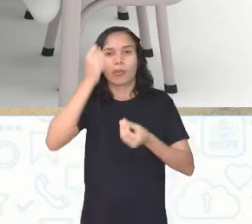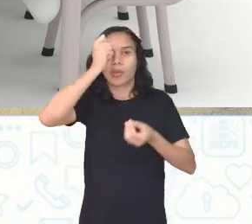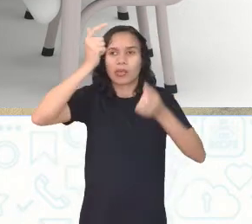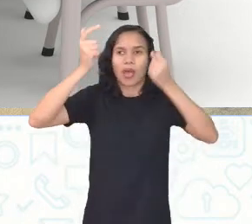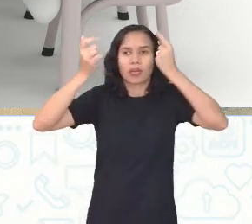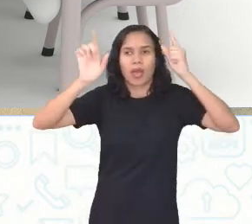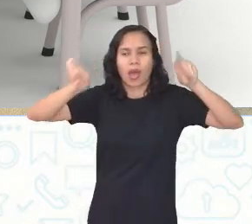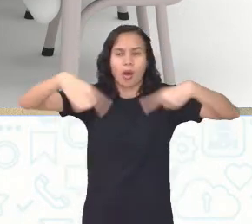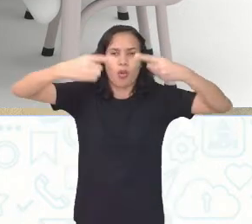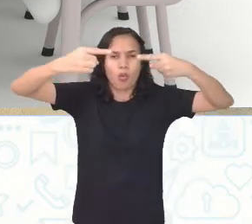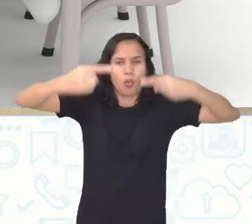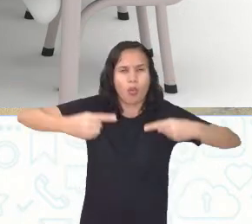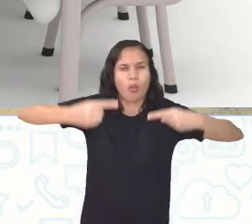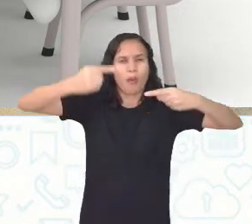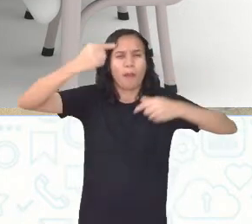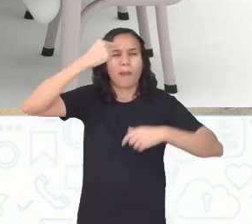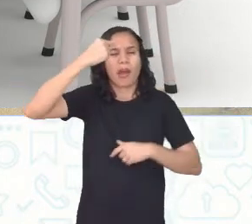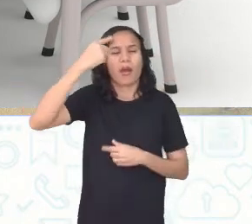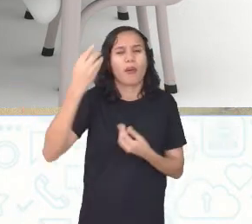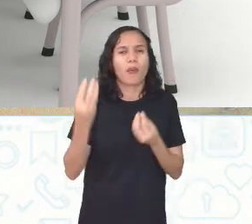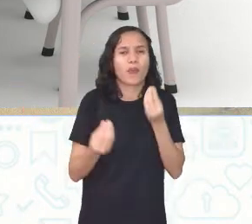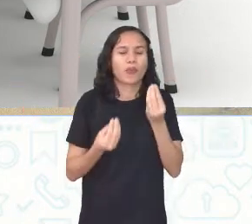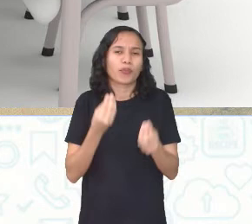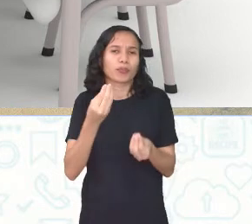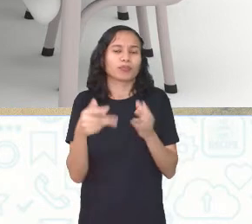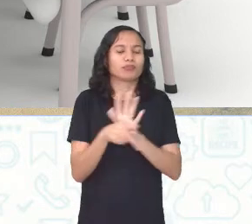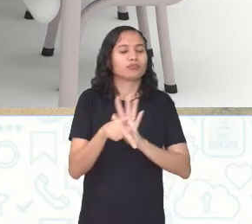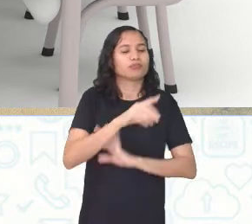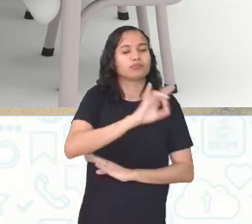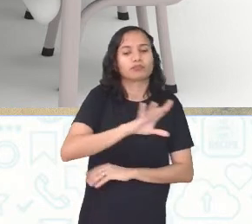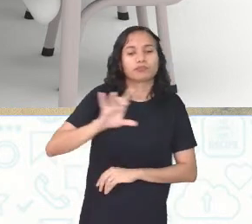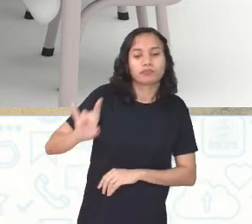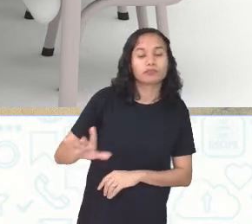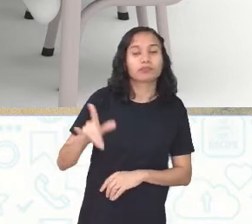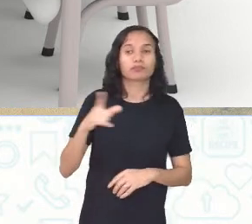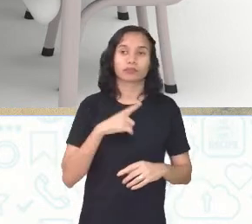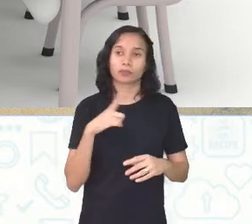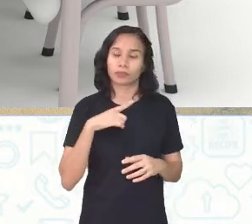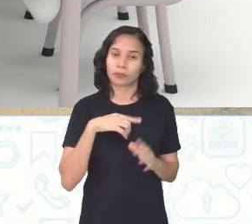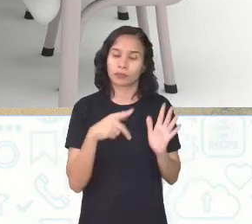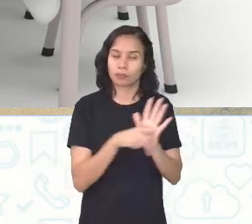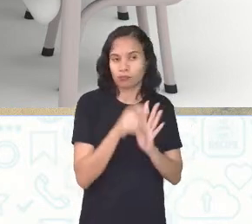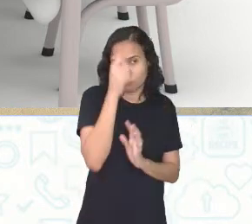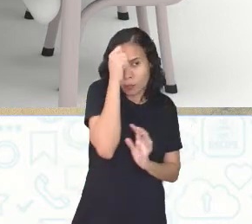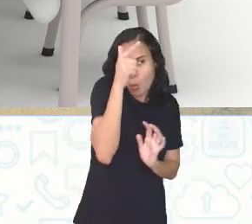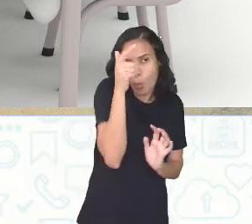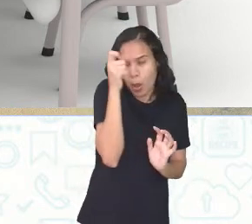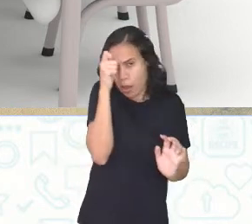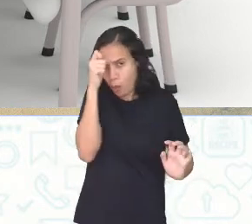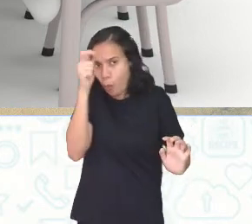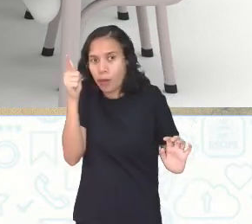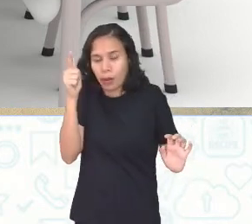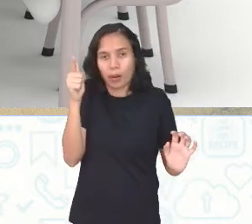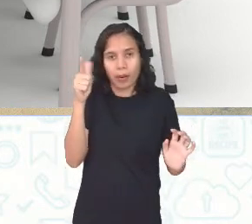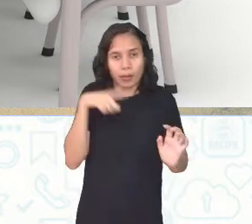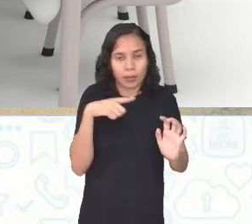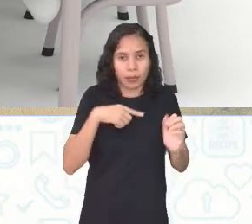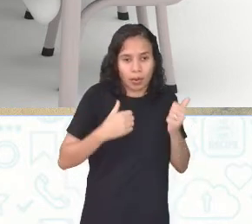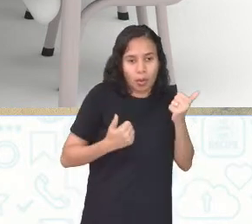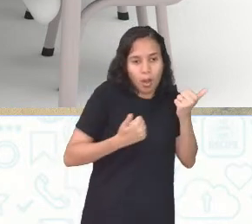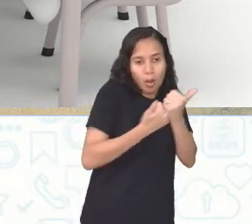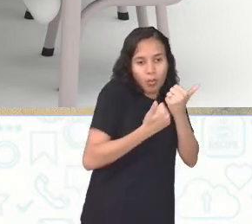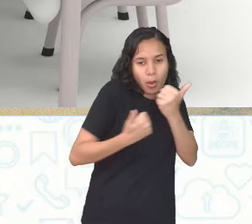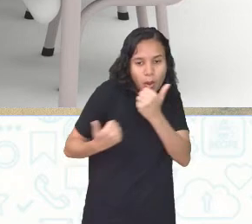opostas, né? Pensando que cada grupo aí tem uma tese a defender, tem uma